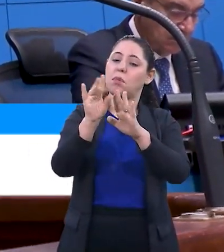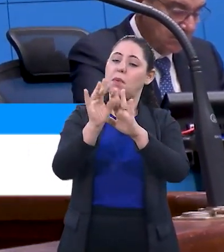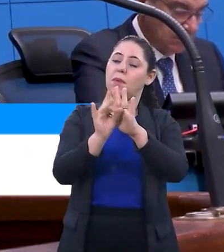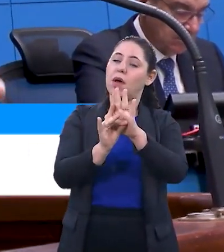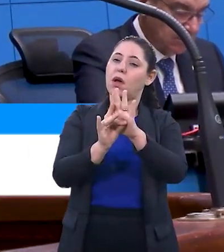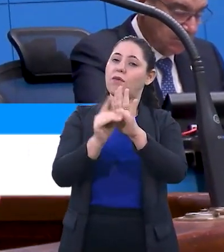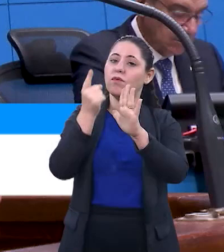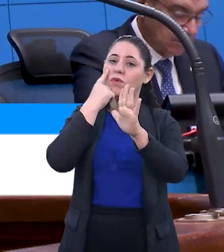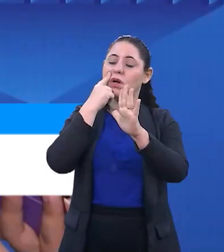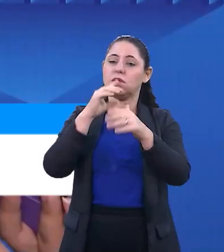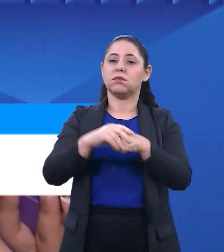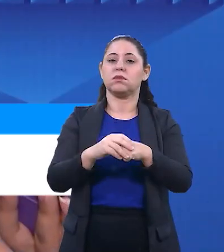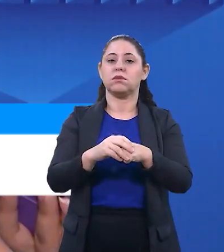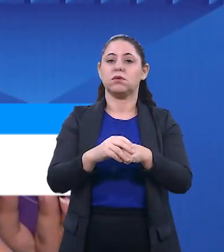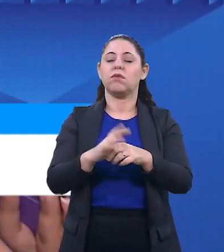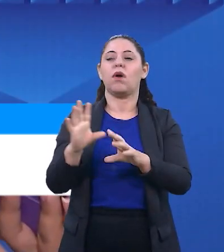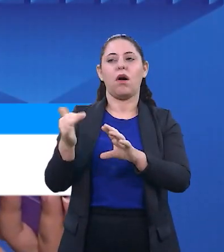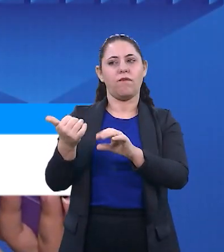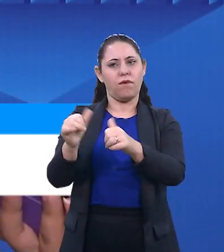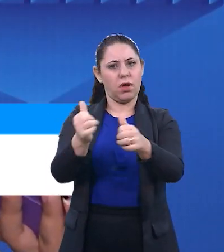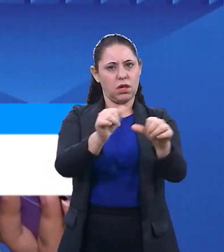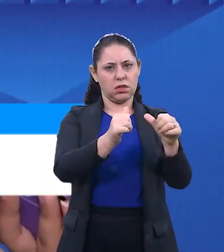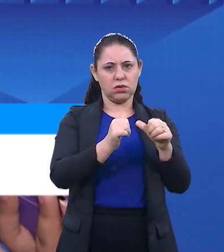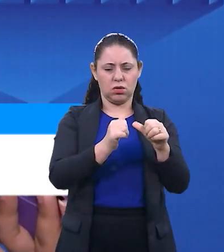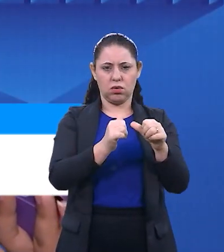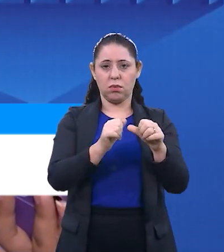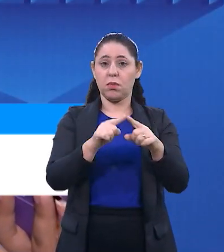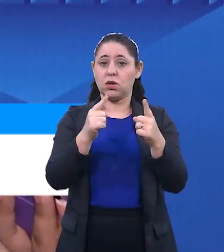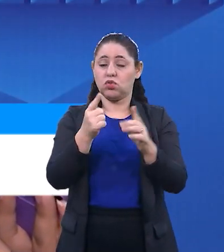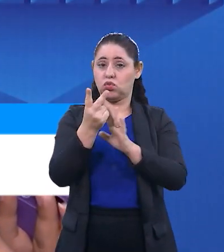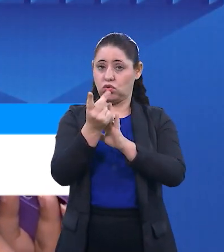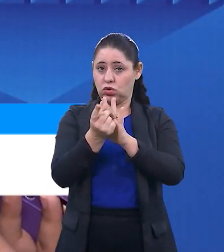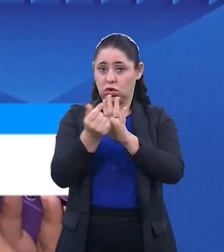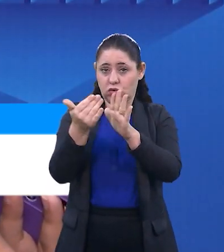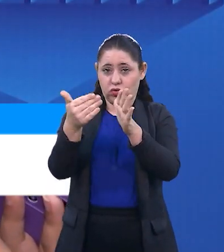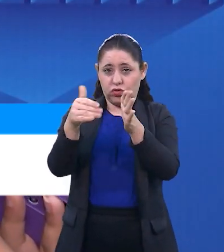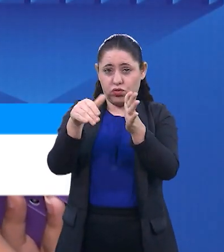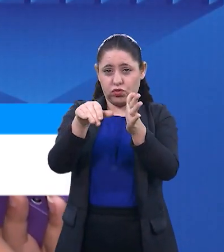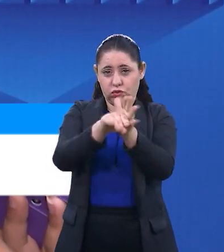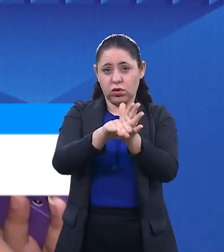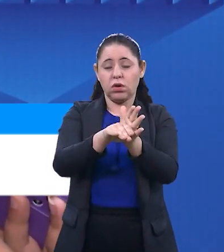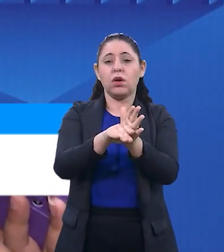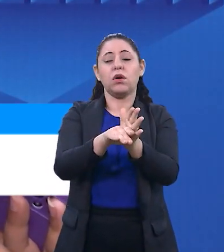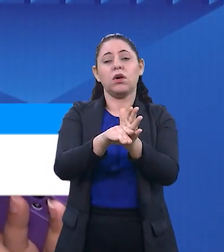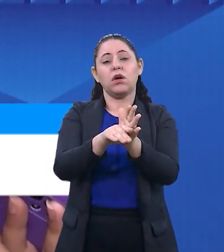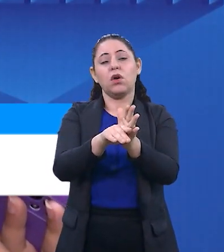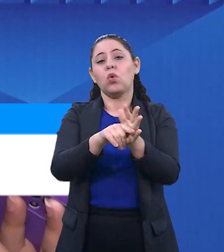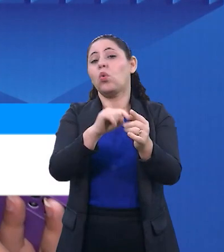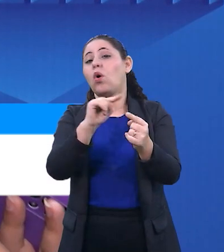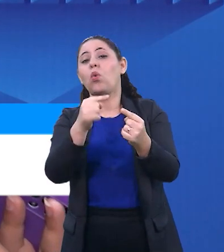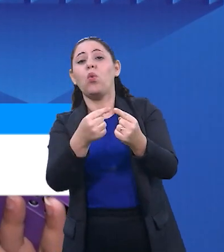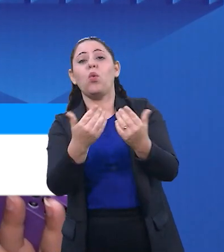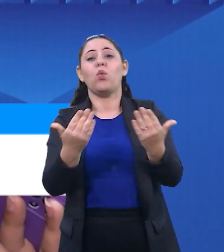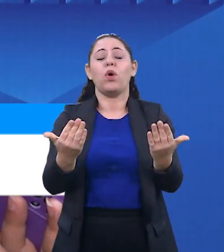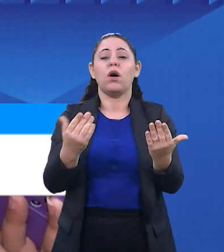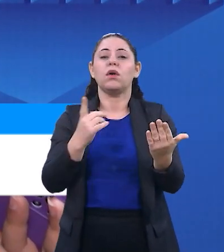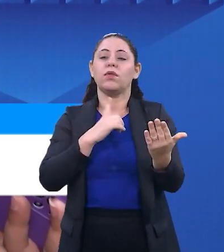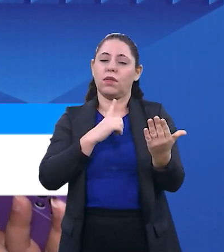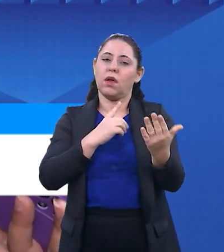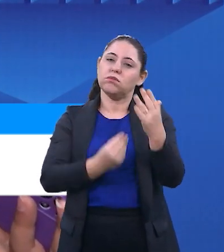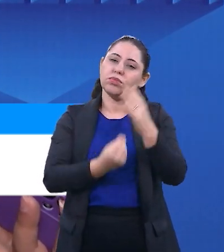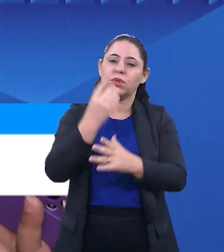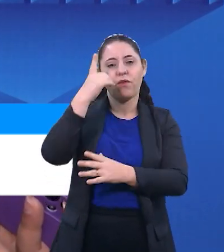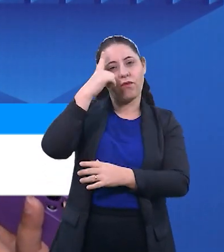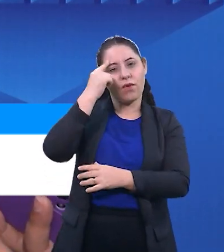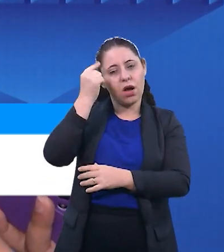sejam revistas. Eu acho que isso aí tem que dar uma avaliação, mas o dinheiro tem que chegar na finalidade para